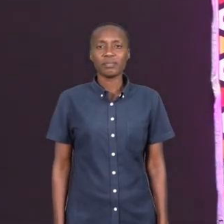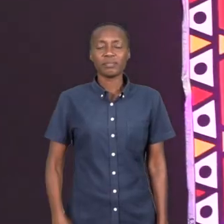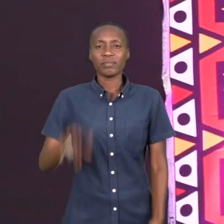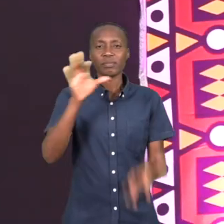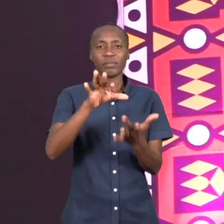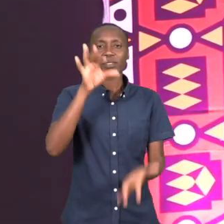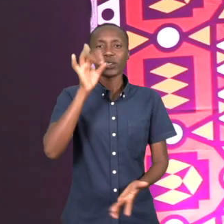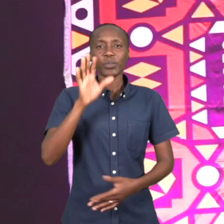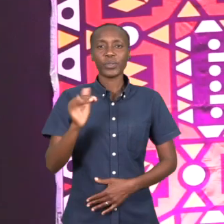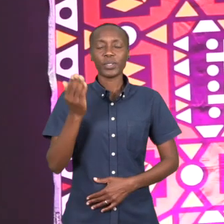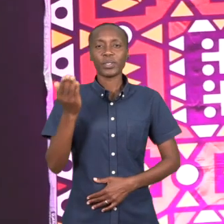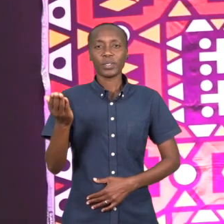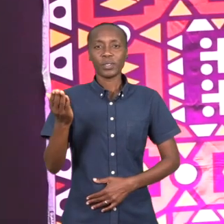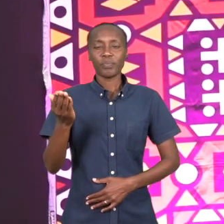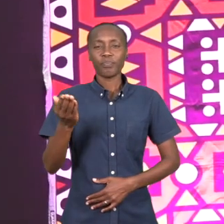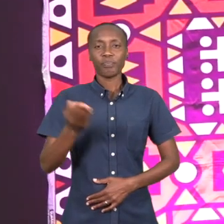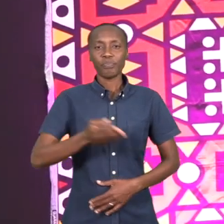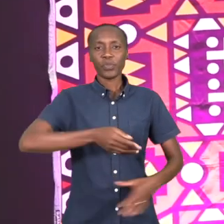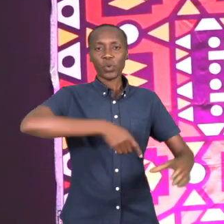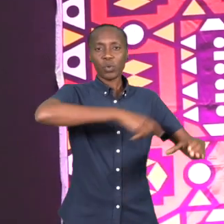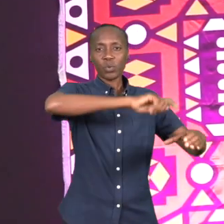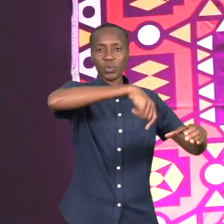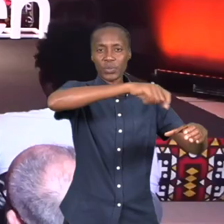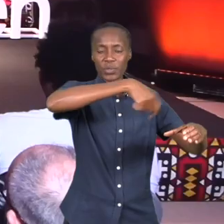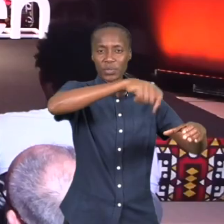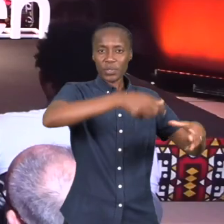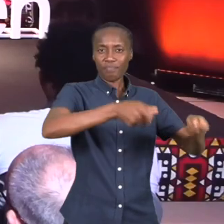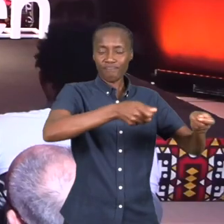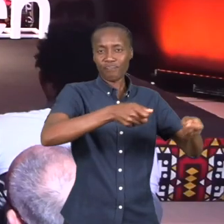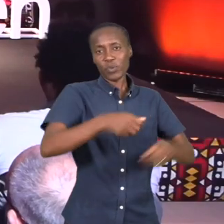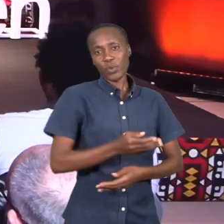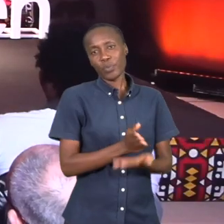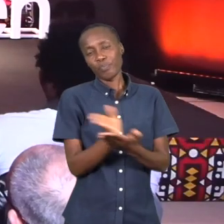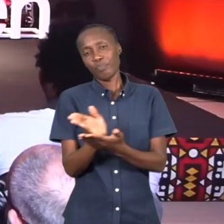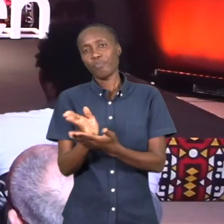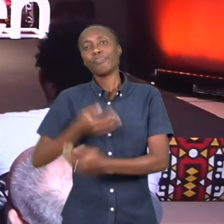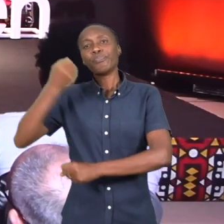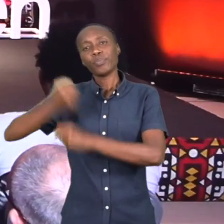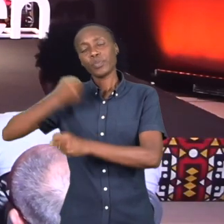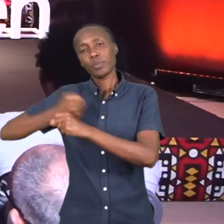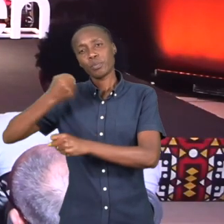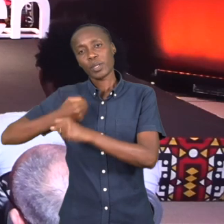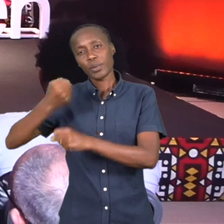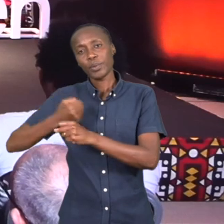E se ela tiver que escolher entre a cozinha ou o escritório?